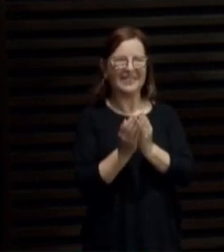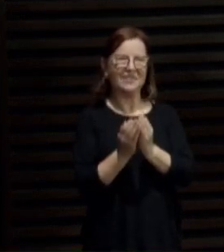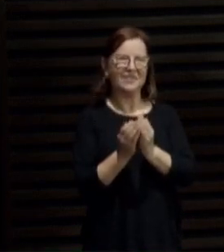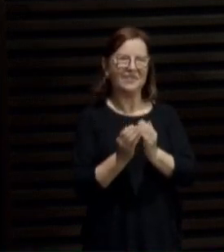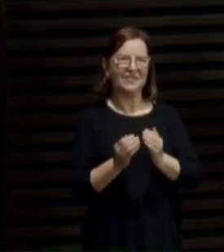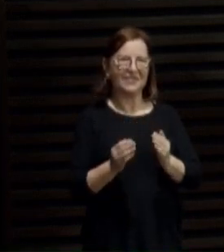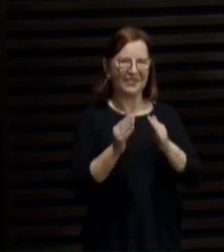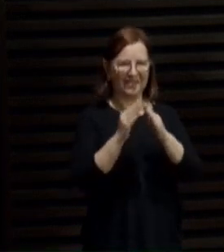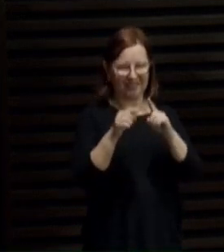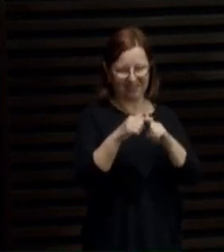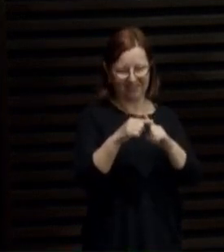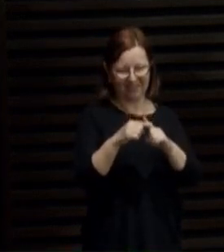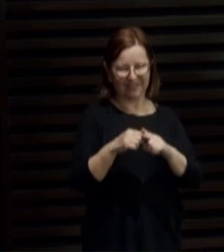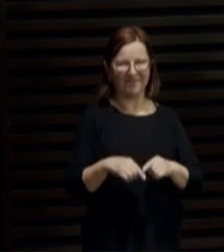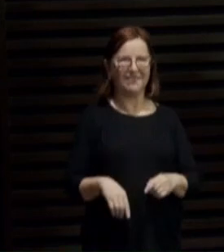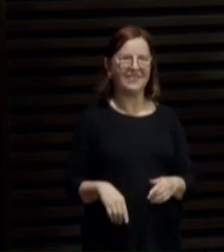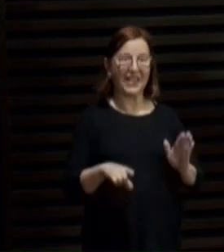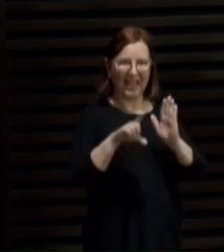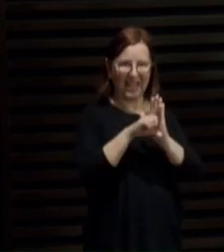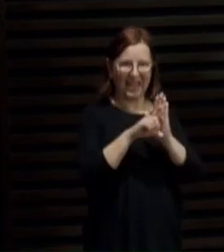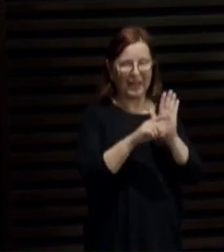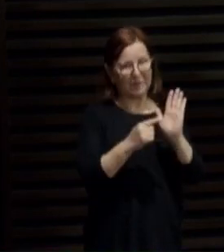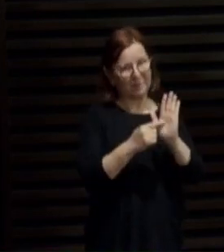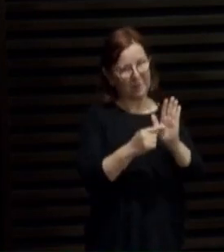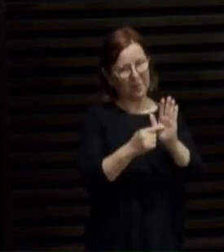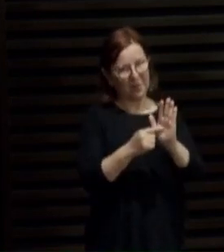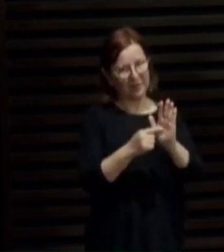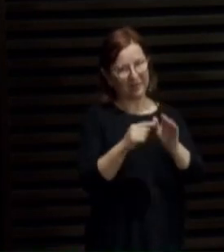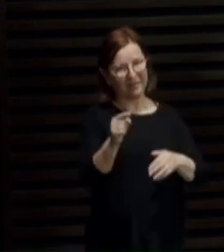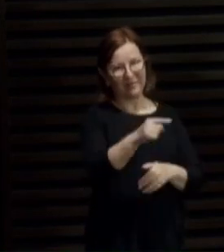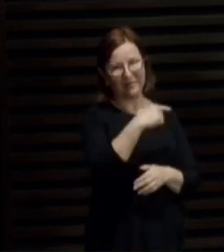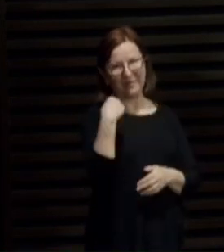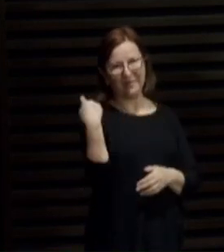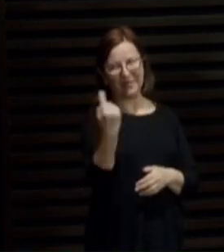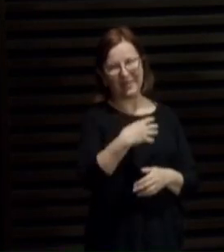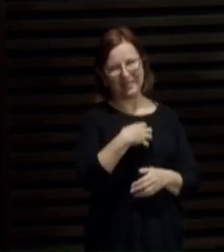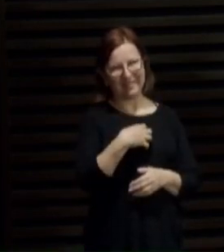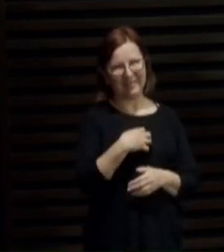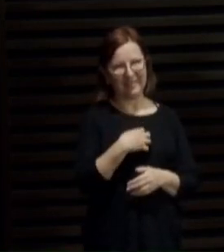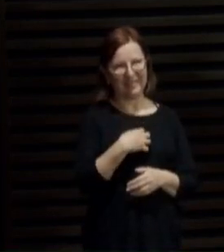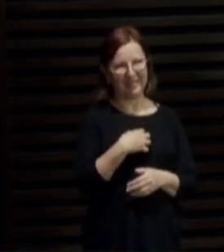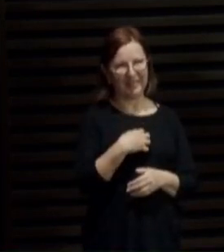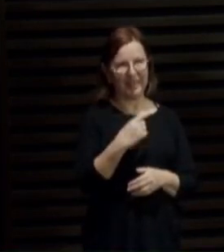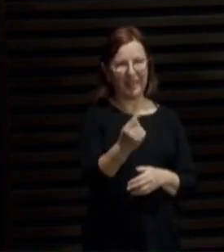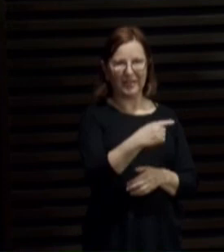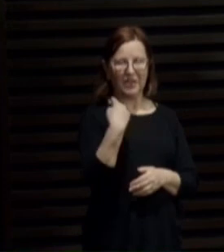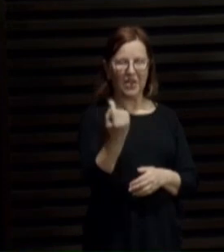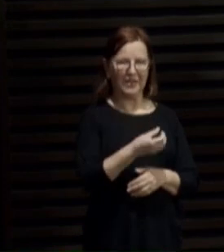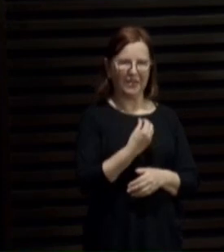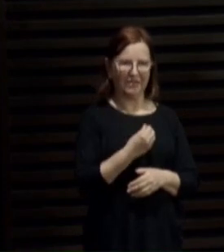aspectos. A lei vai mostrar o nosso procedimento, o nosso nossa caminhada no campo